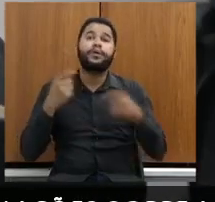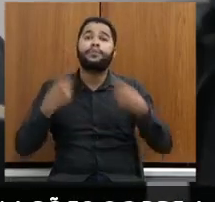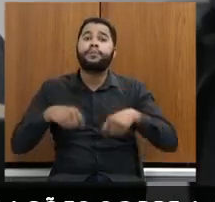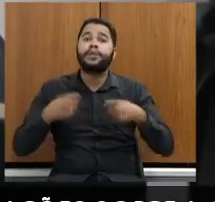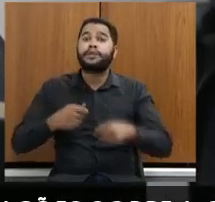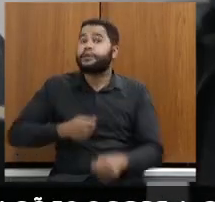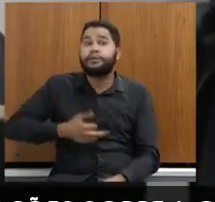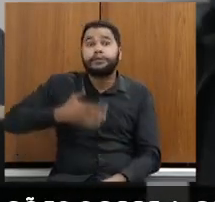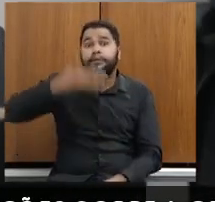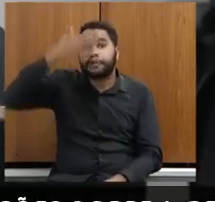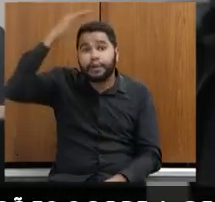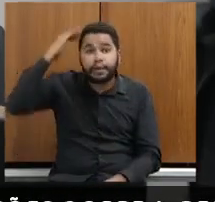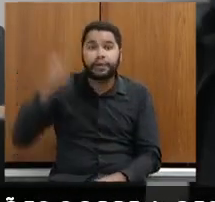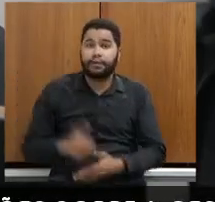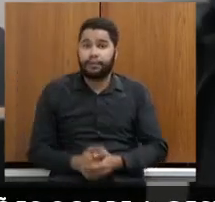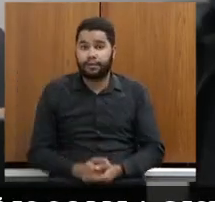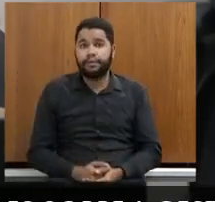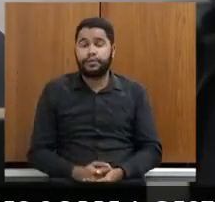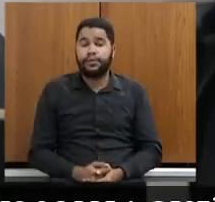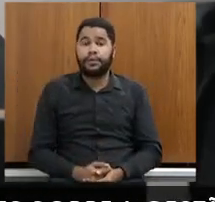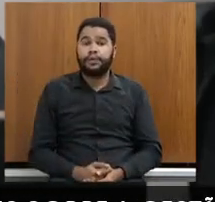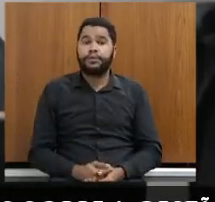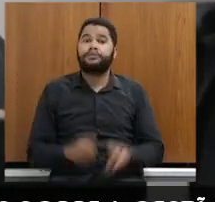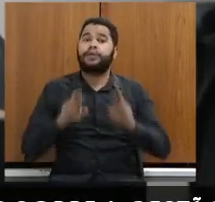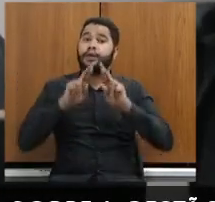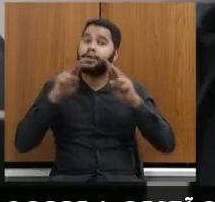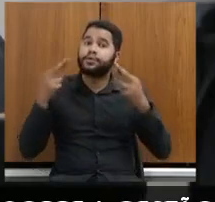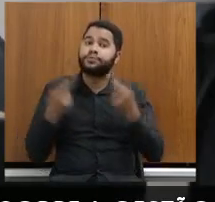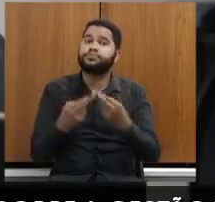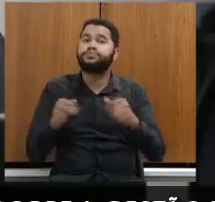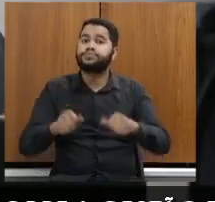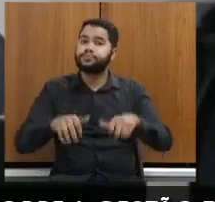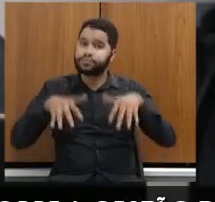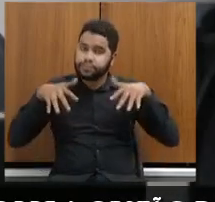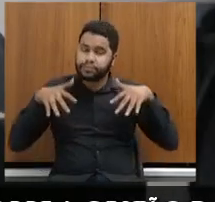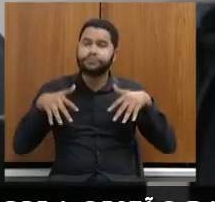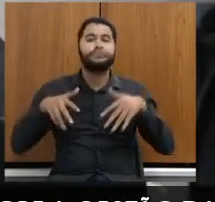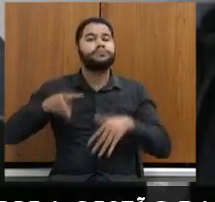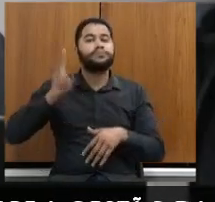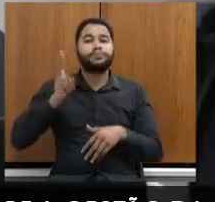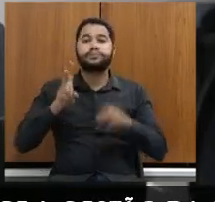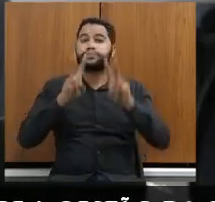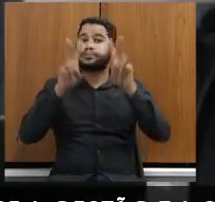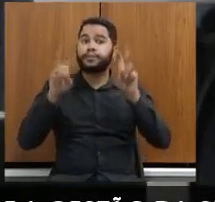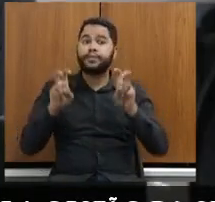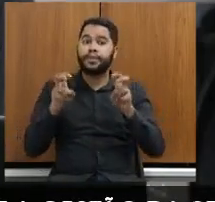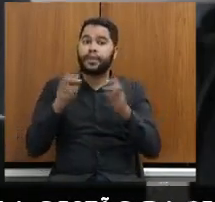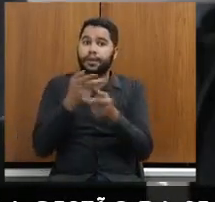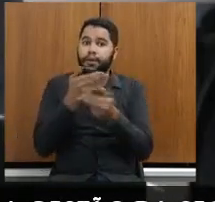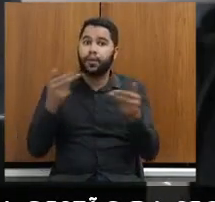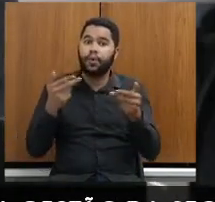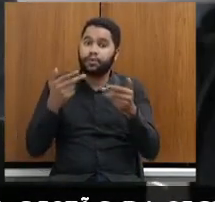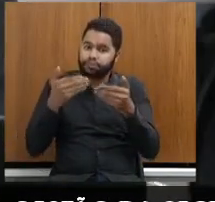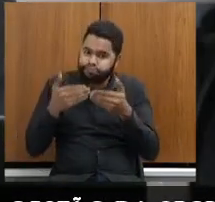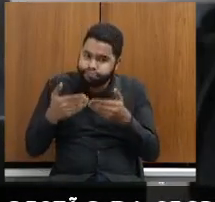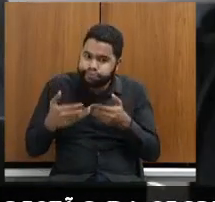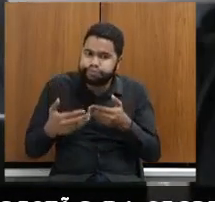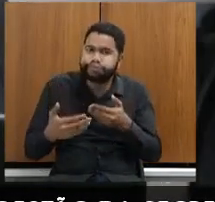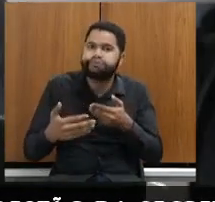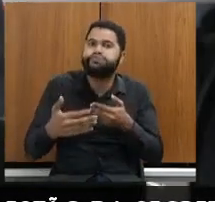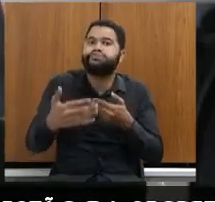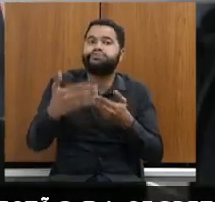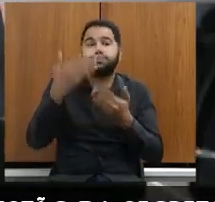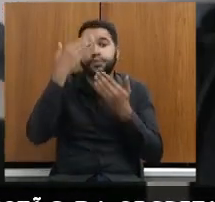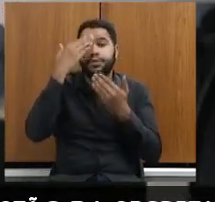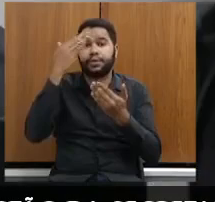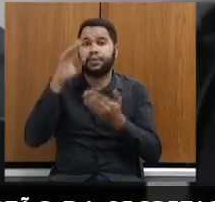celeridade se nós fizemos audiência pública com o chá da Poli Civíl com o mesmo tema a coisa andou coisa andou e